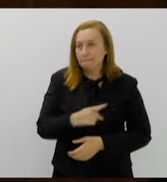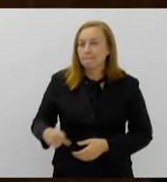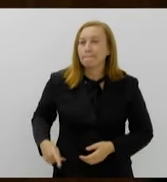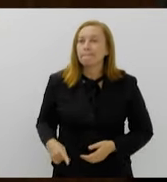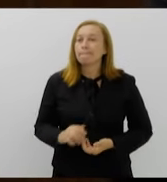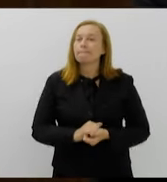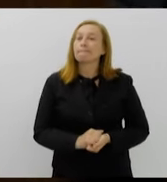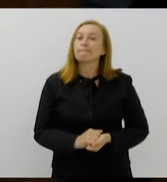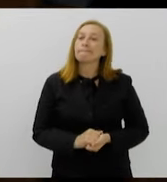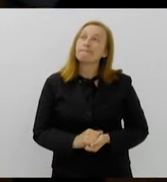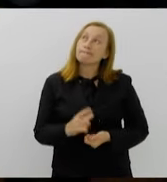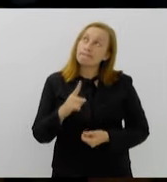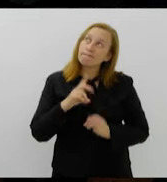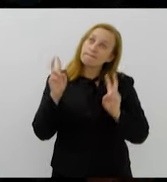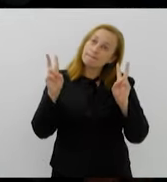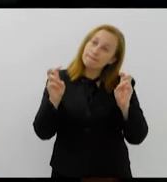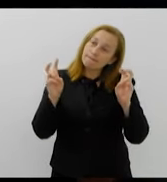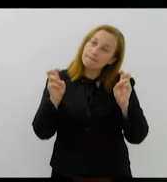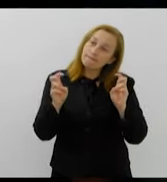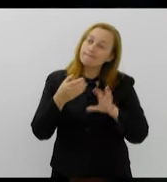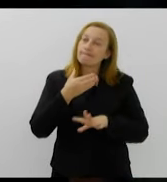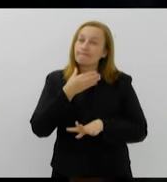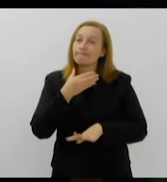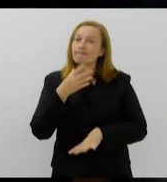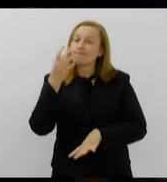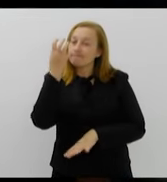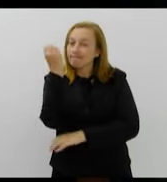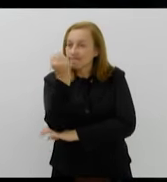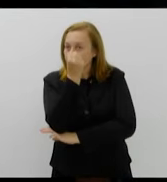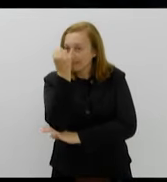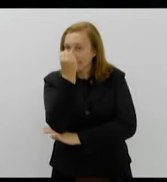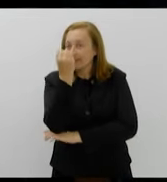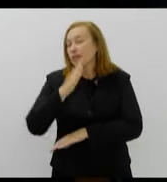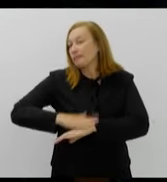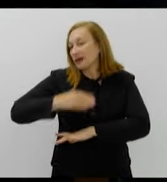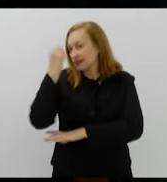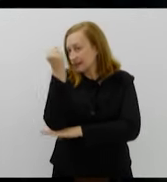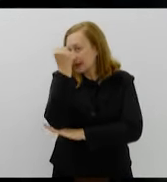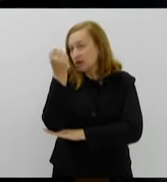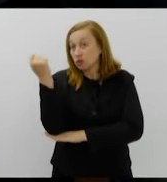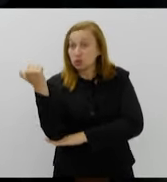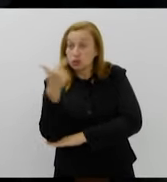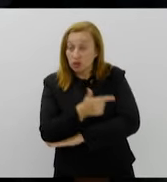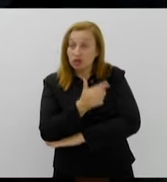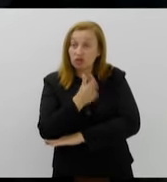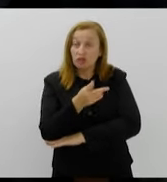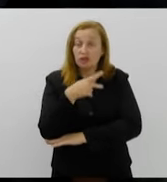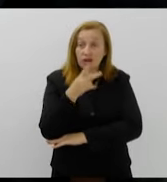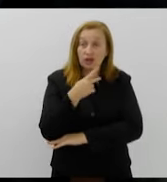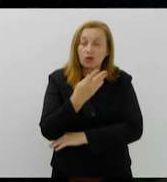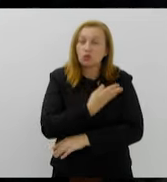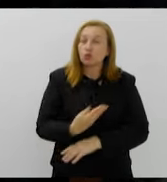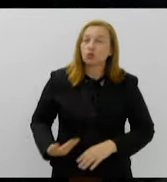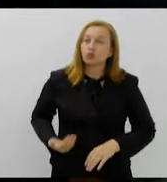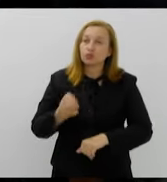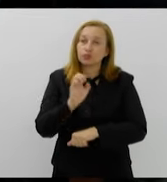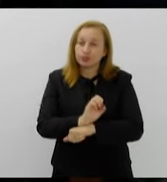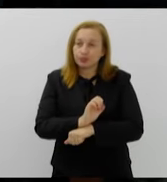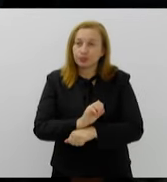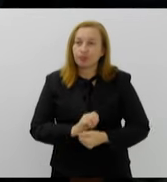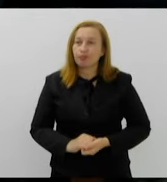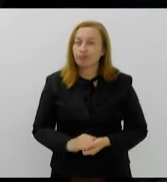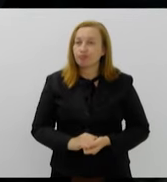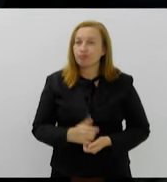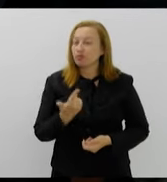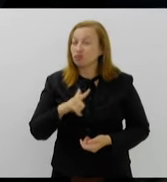que tem uma questão tão grave quanto essa mais grave que essa É porque quando o governo do estado não